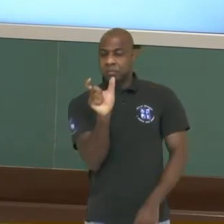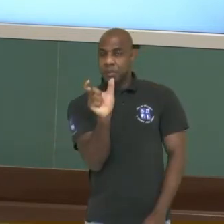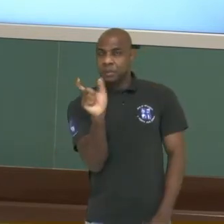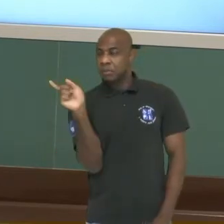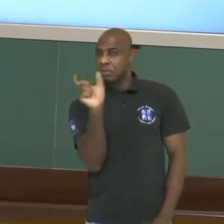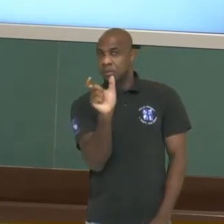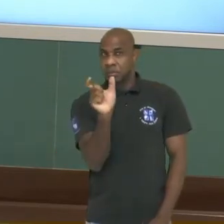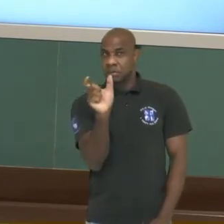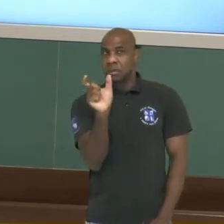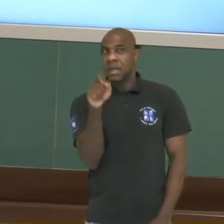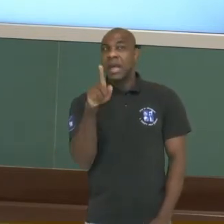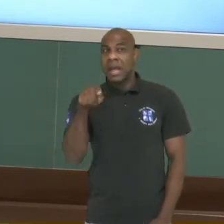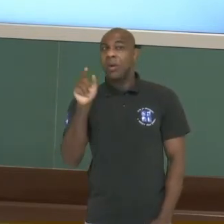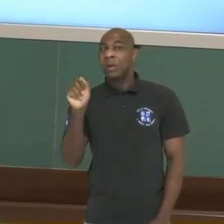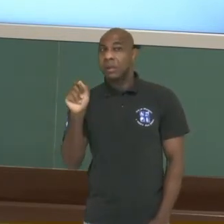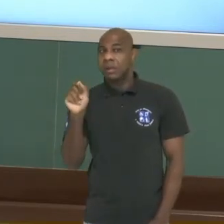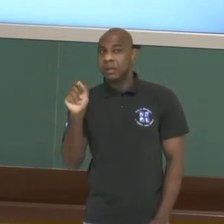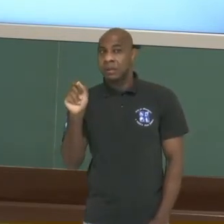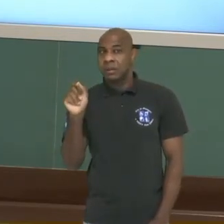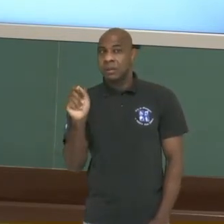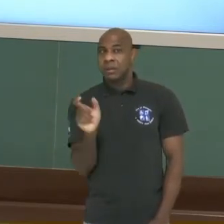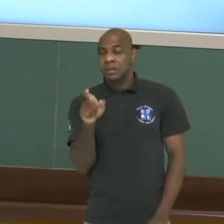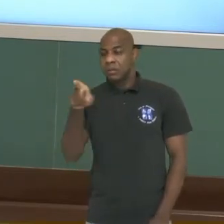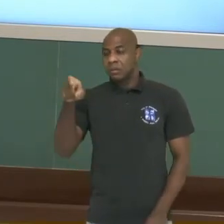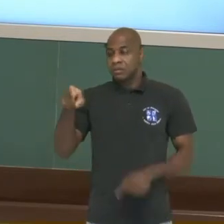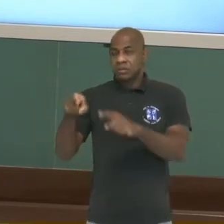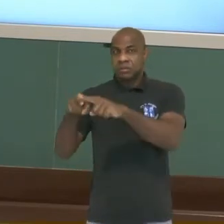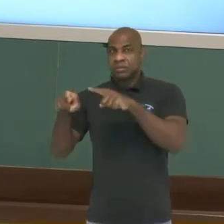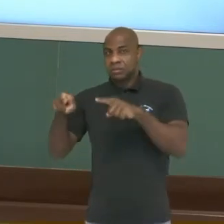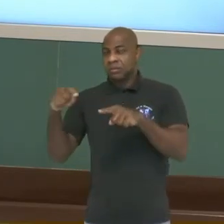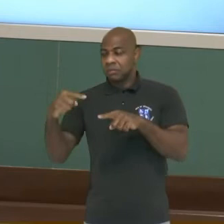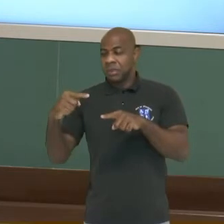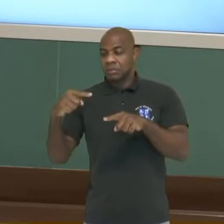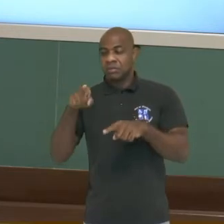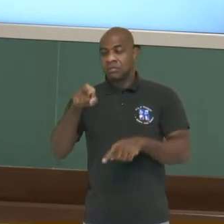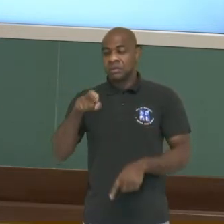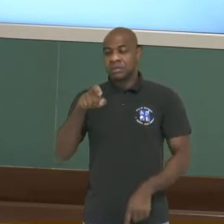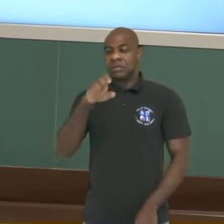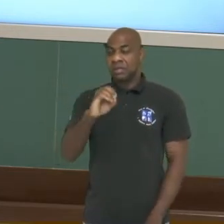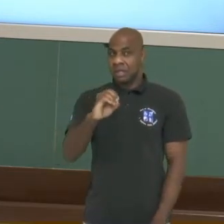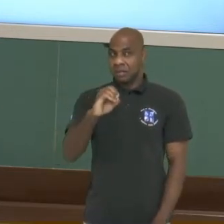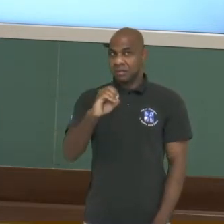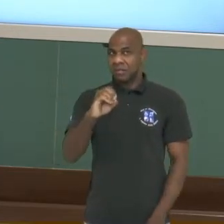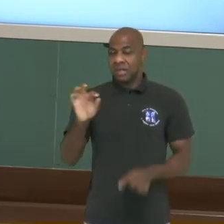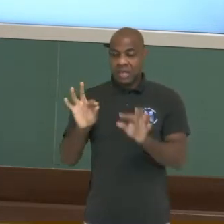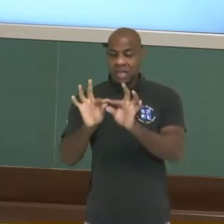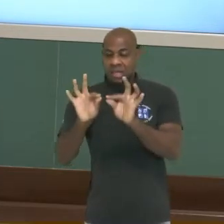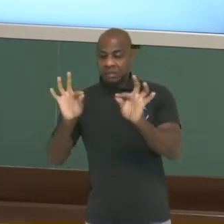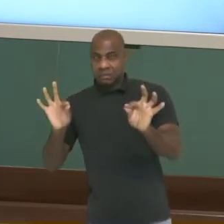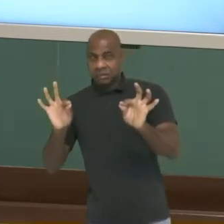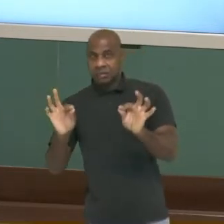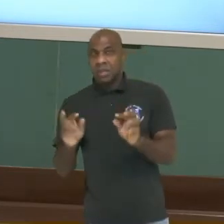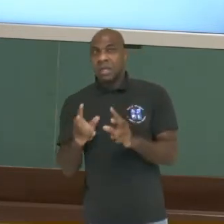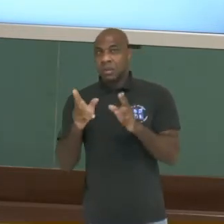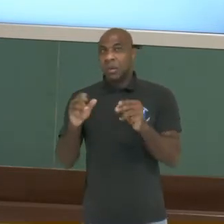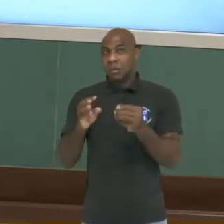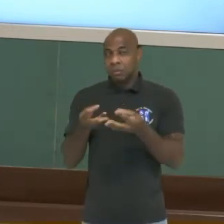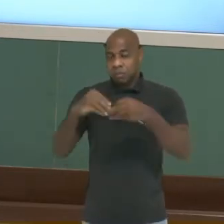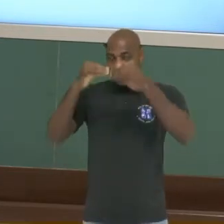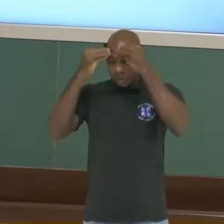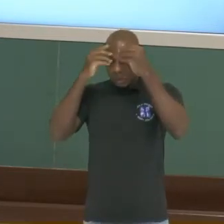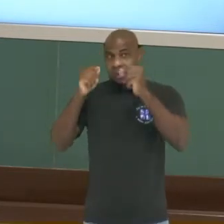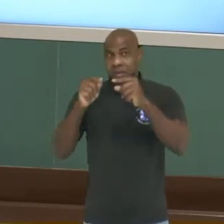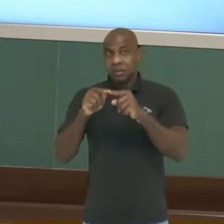vai significar o quê? Que vai ser o x menos o x0, vai ser essa distância. Igual raciocínio vai